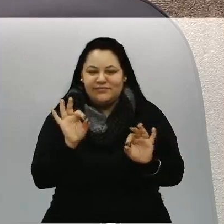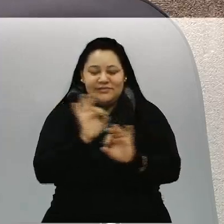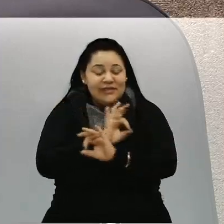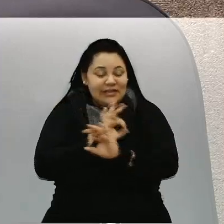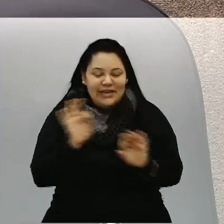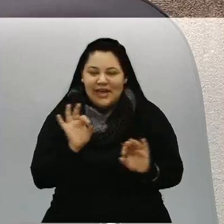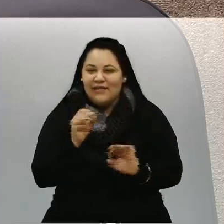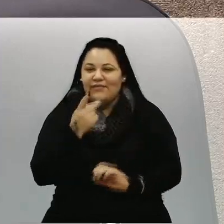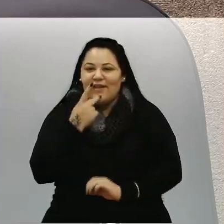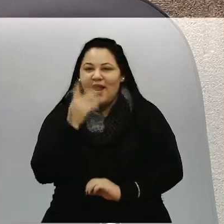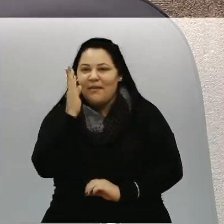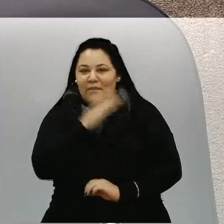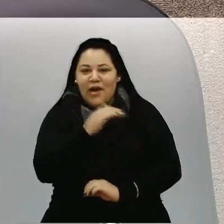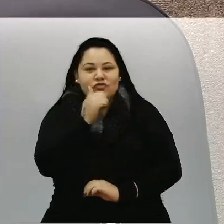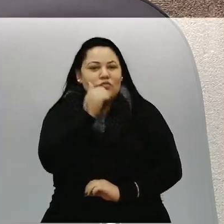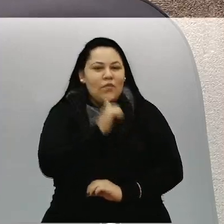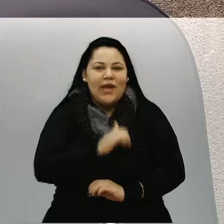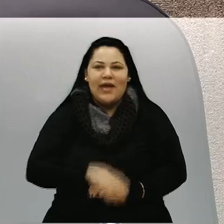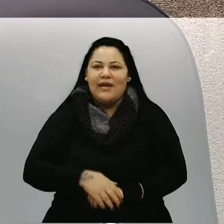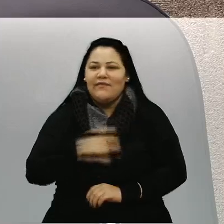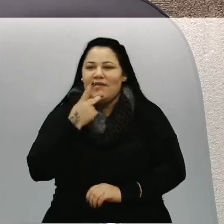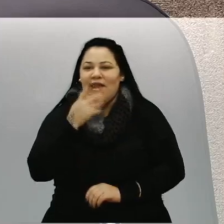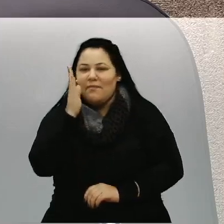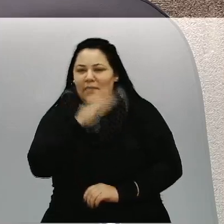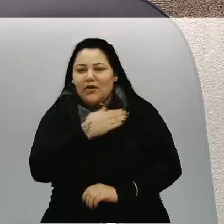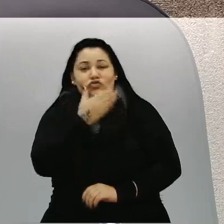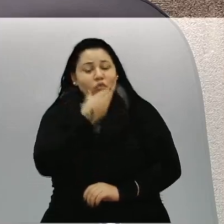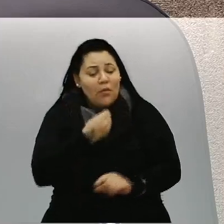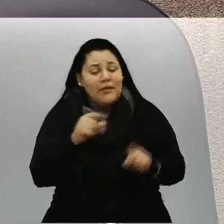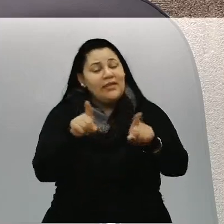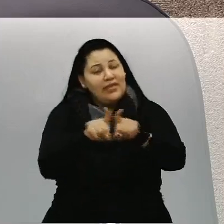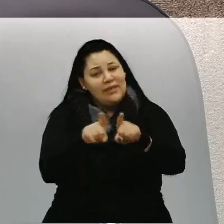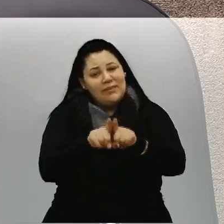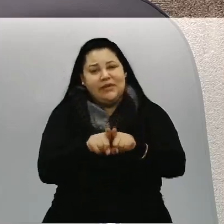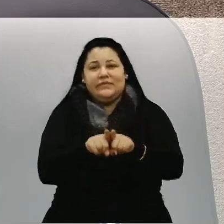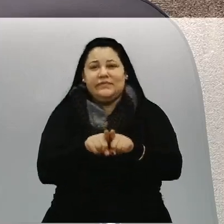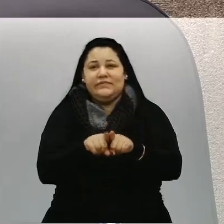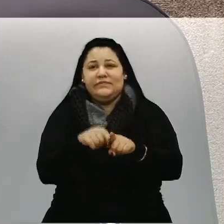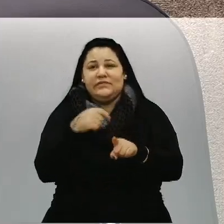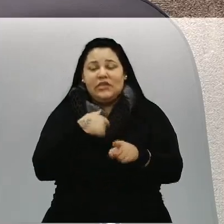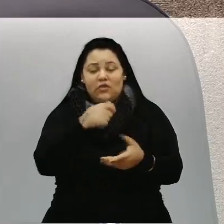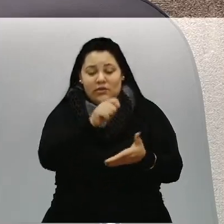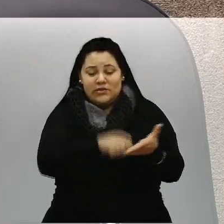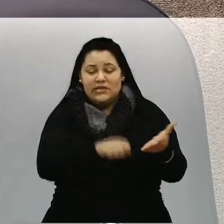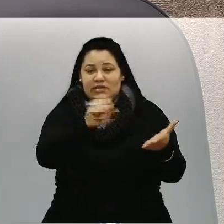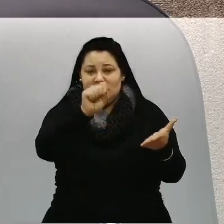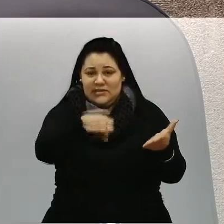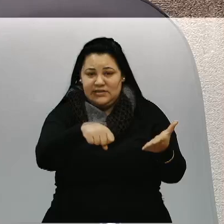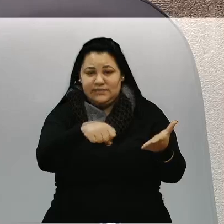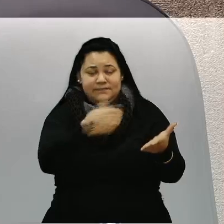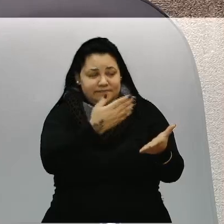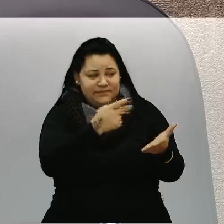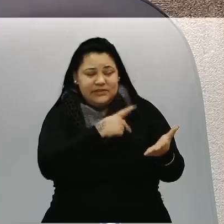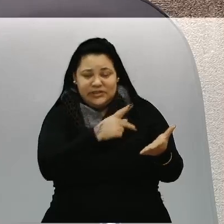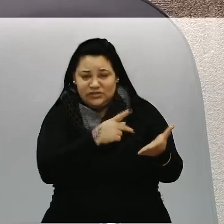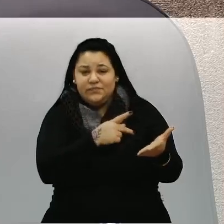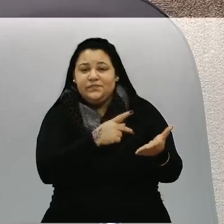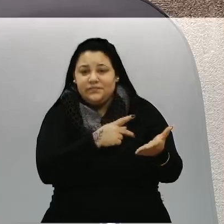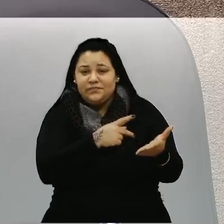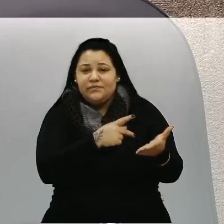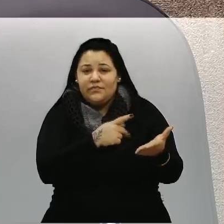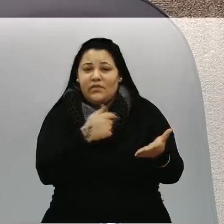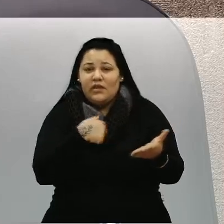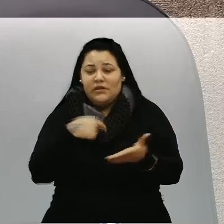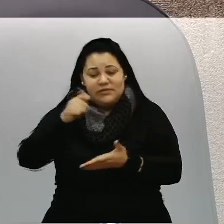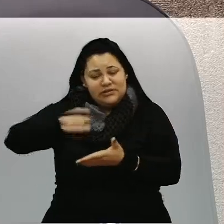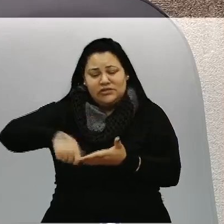falar mal de uma mulher ou falar mal de um homem também. Então eu assinei, senhora presidente, e